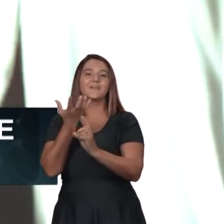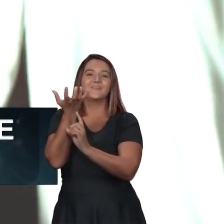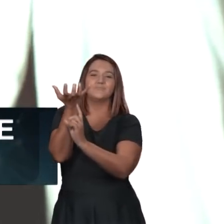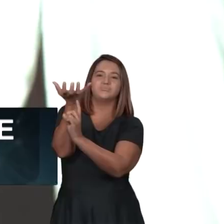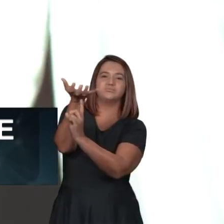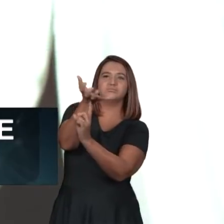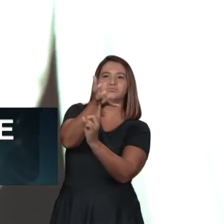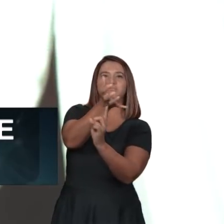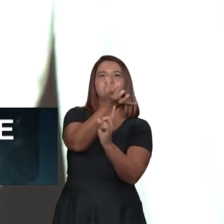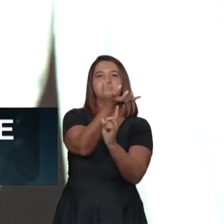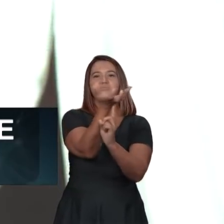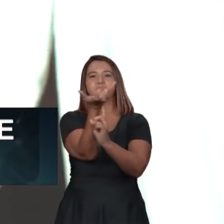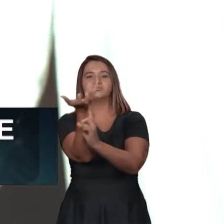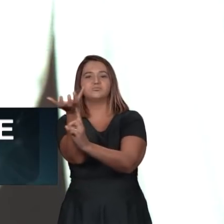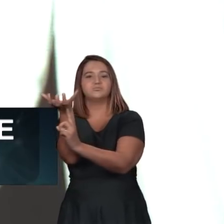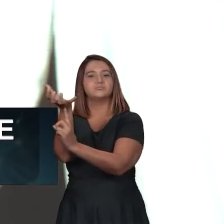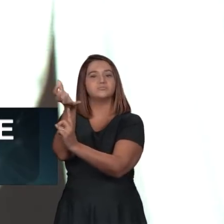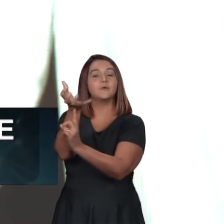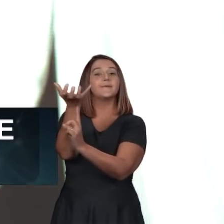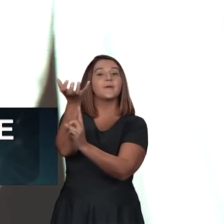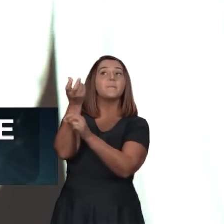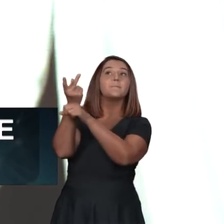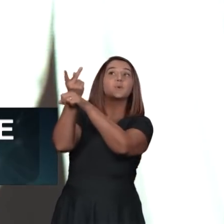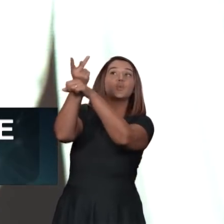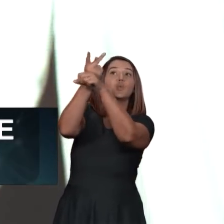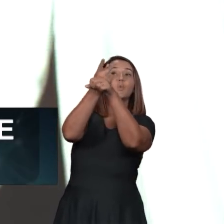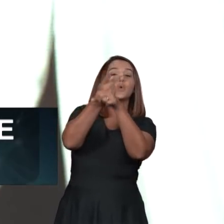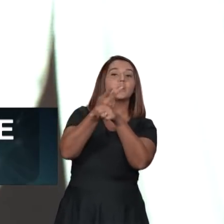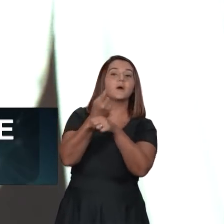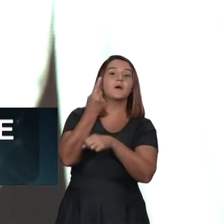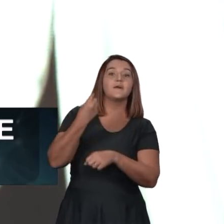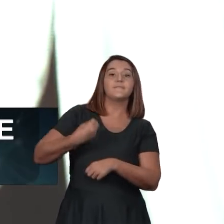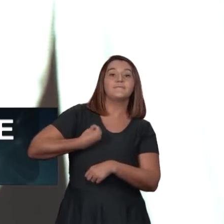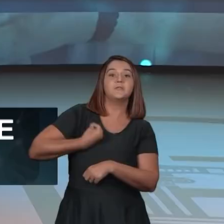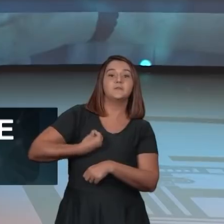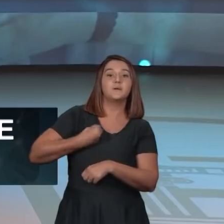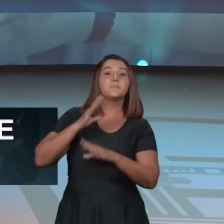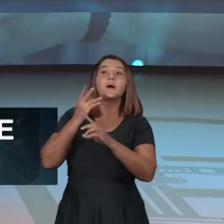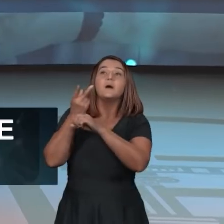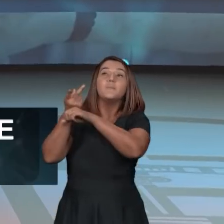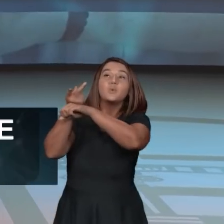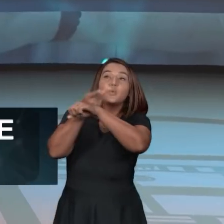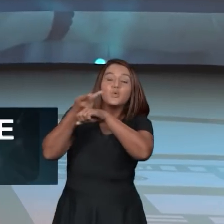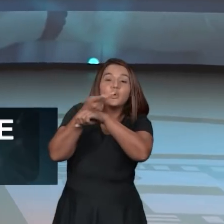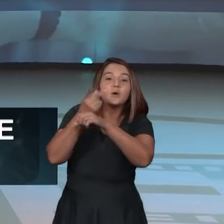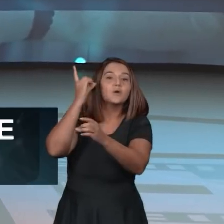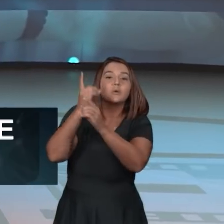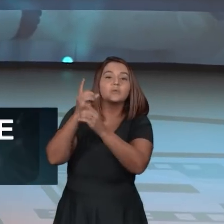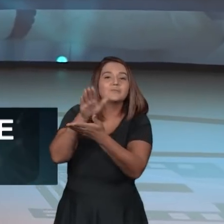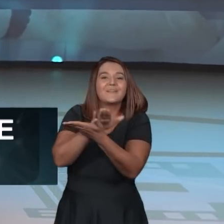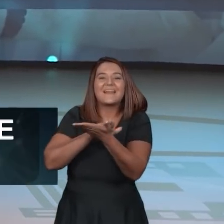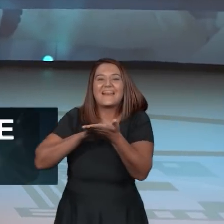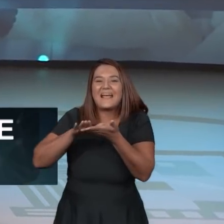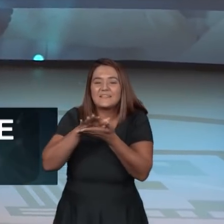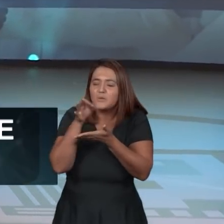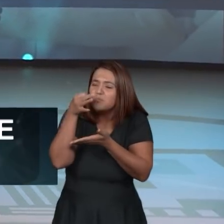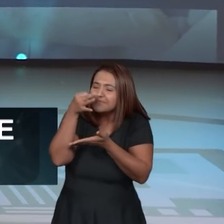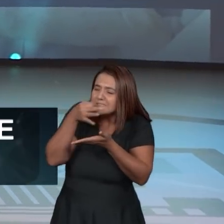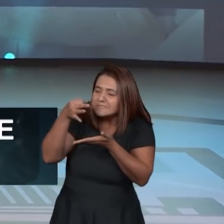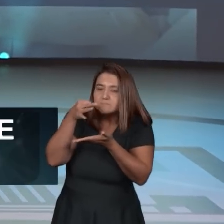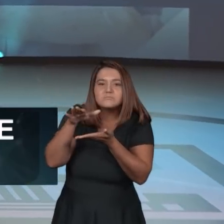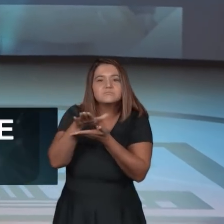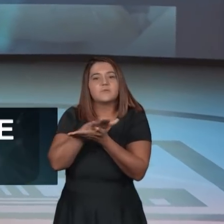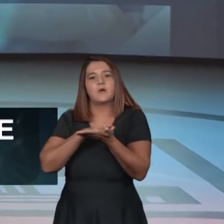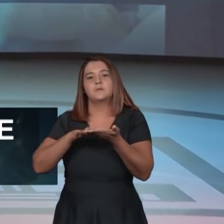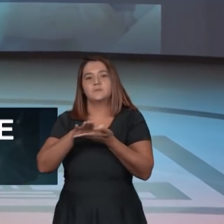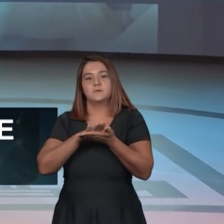encontrar vida no universo, mas não encontraram nem uma ameba, nada. Porém, a despeito disso, eles calculam